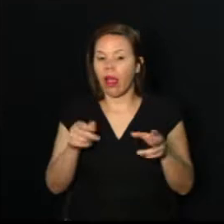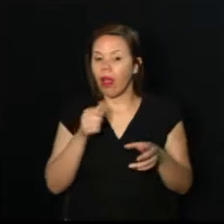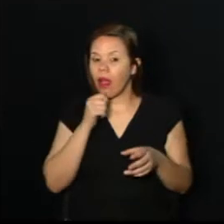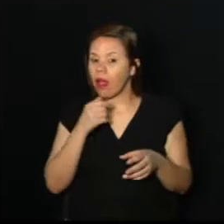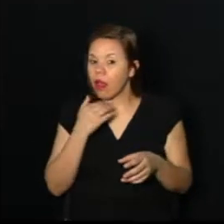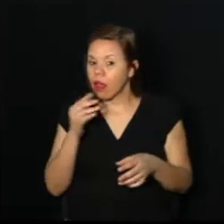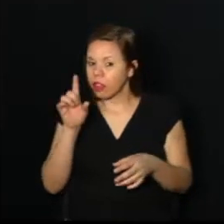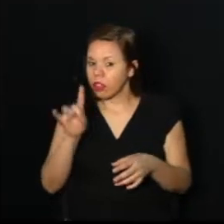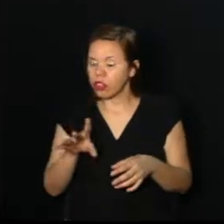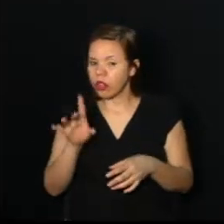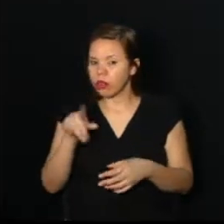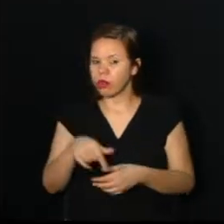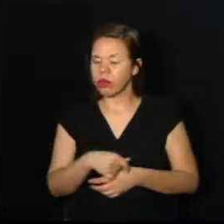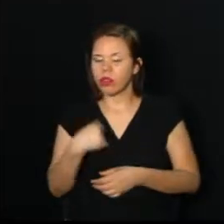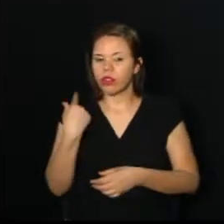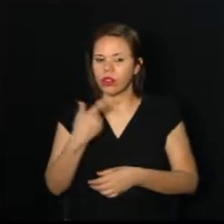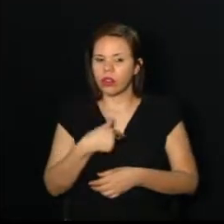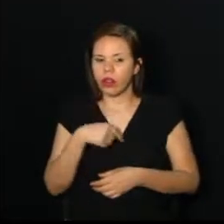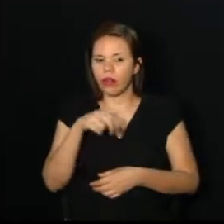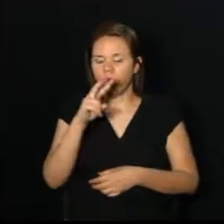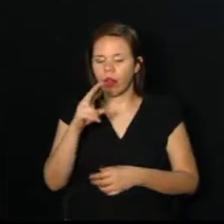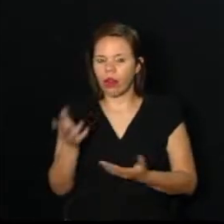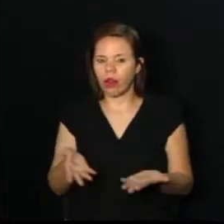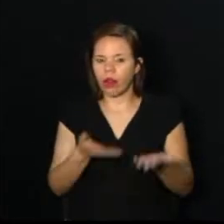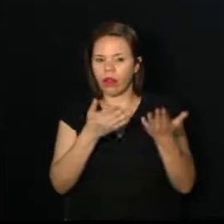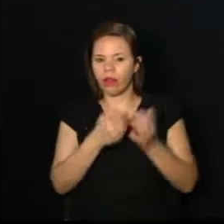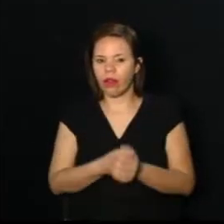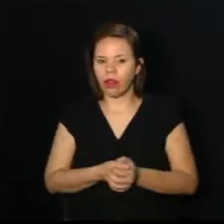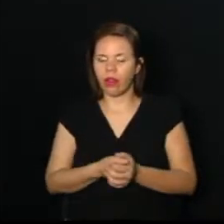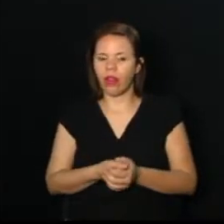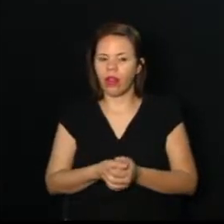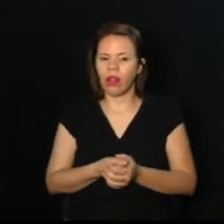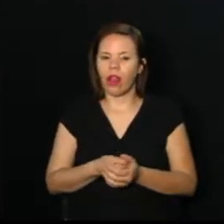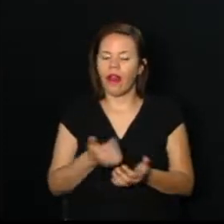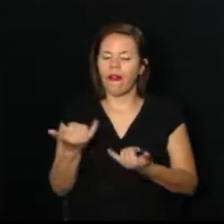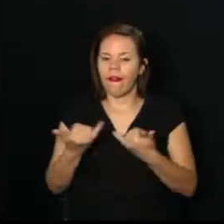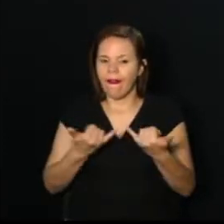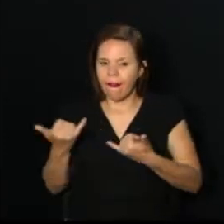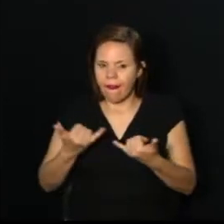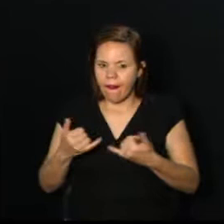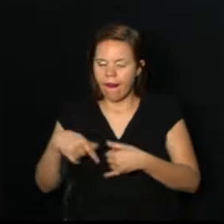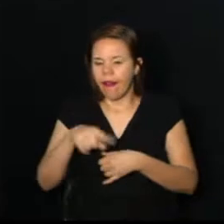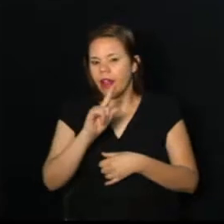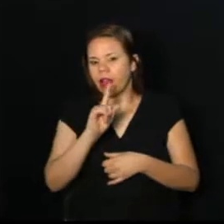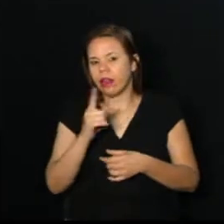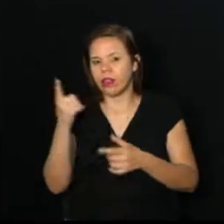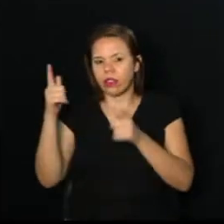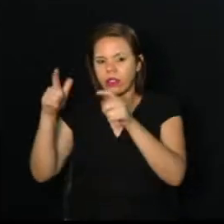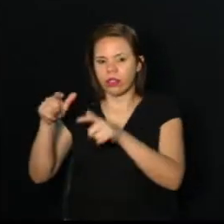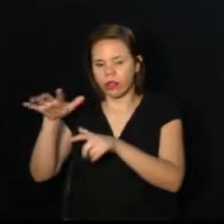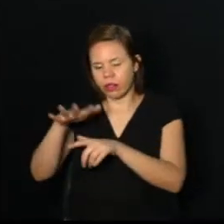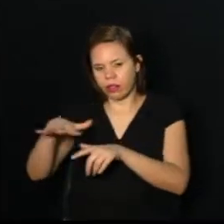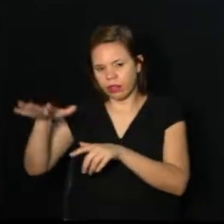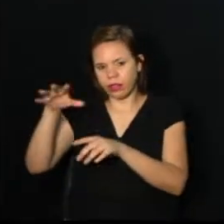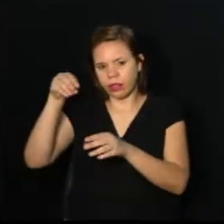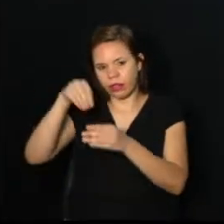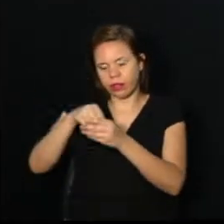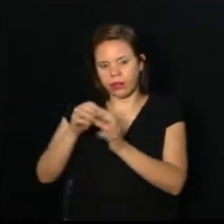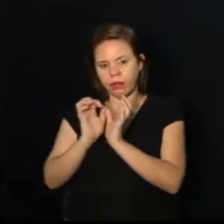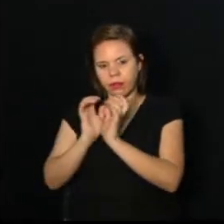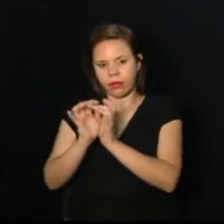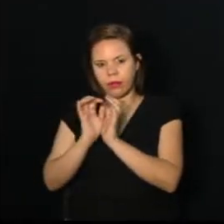com isso, eu vou levar a informação para outra